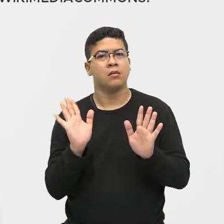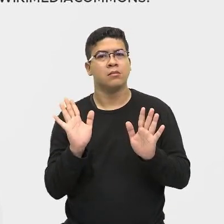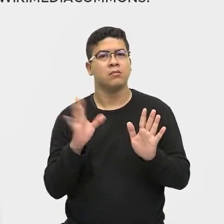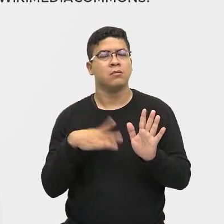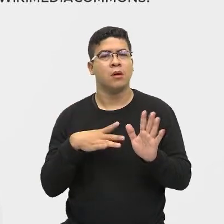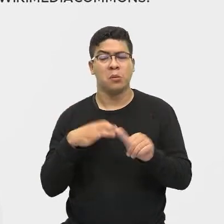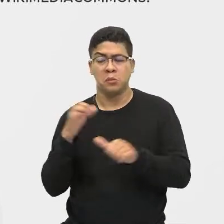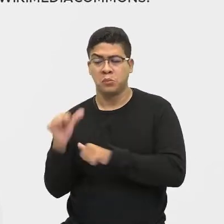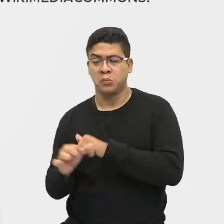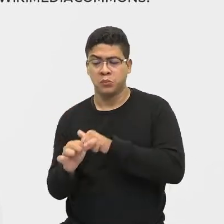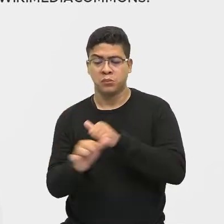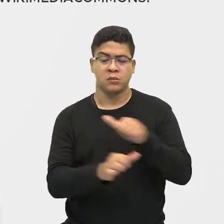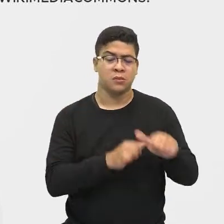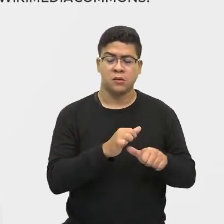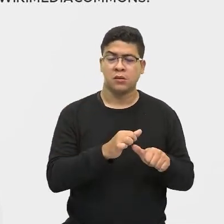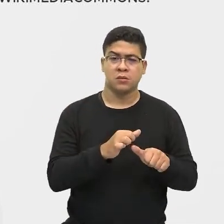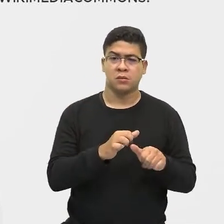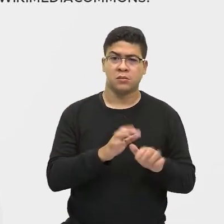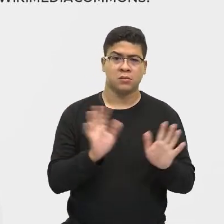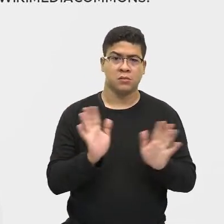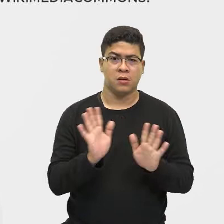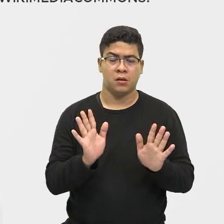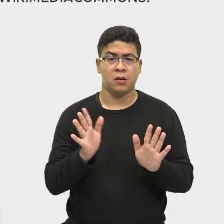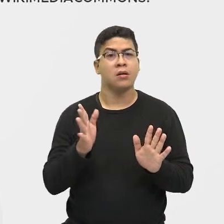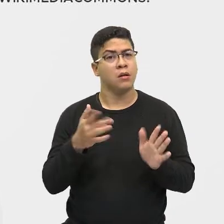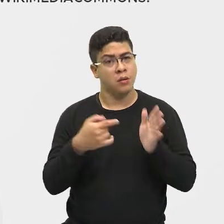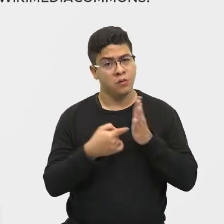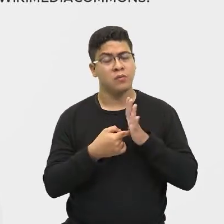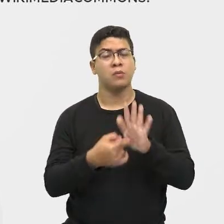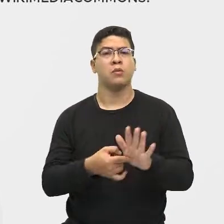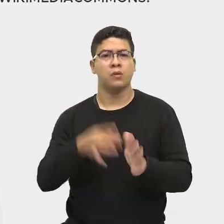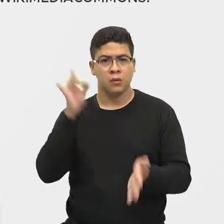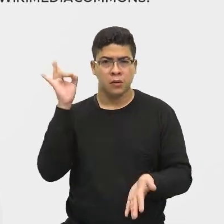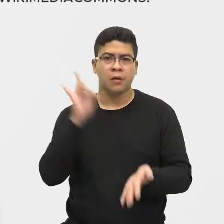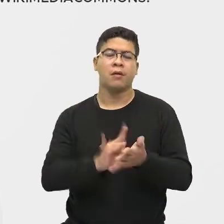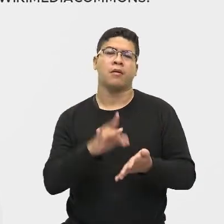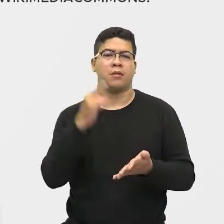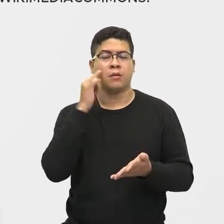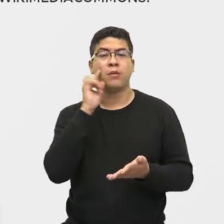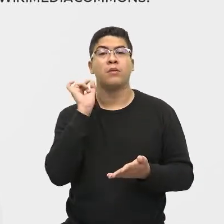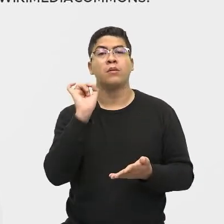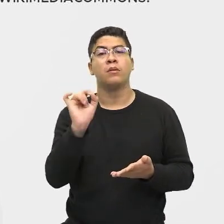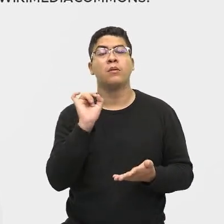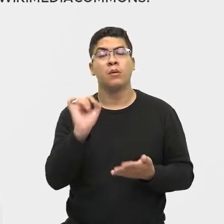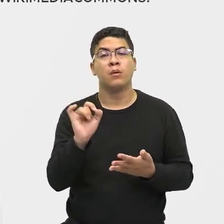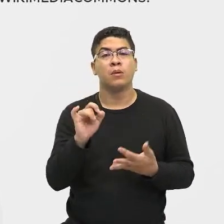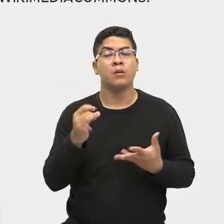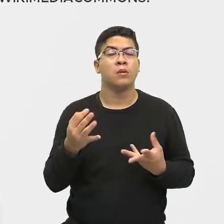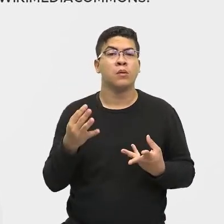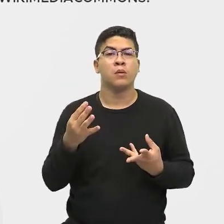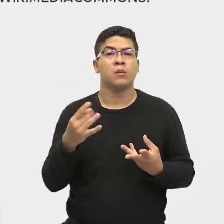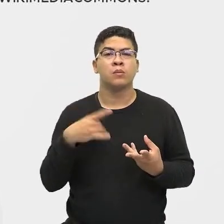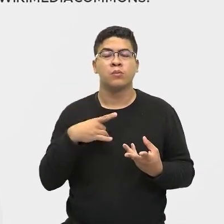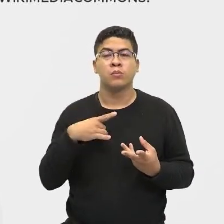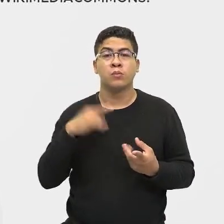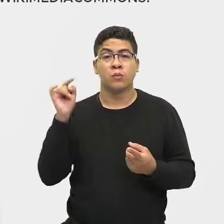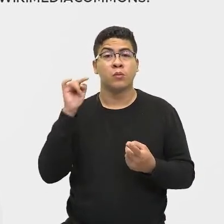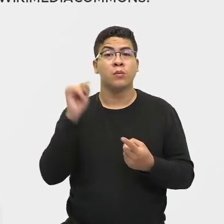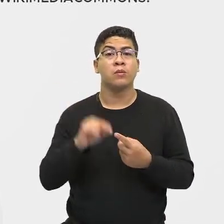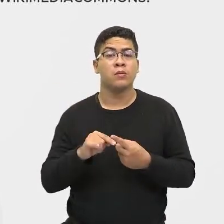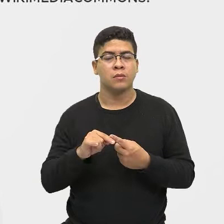mudança. Então, ele quer realmente mostrar em seu trabalho e ter nele um